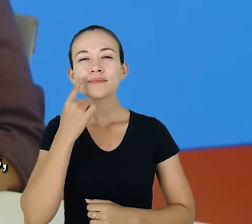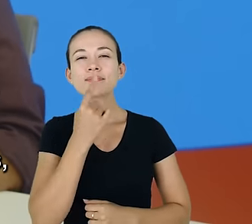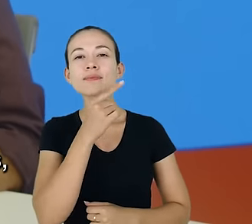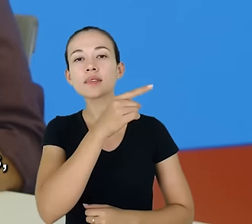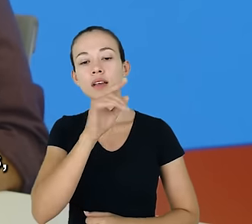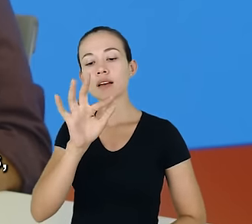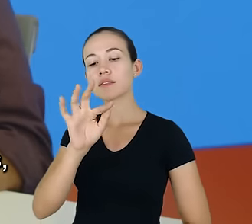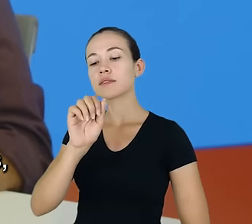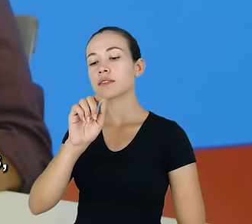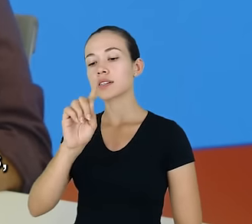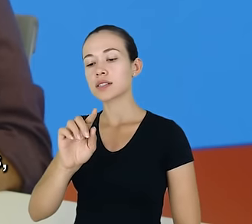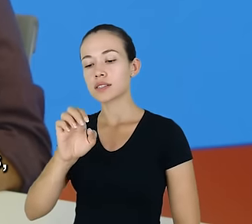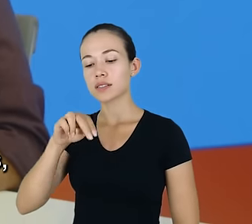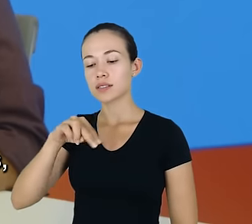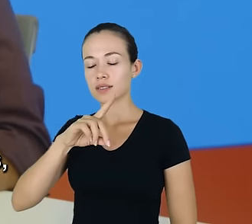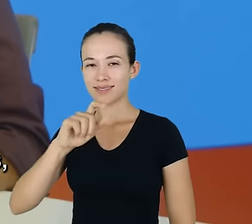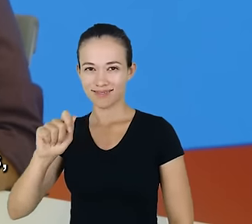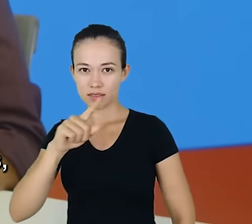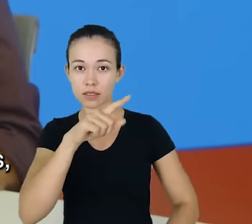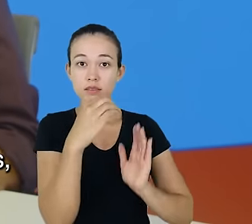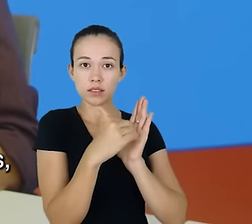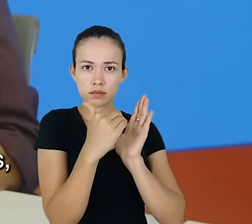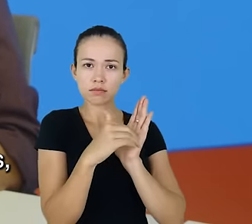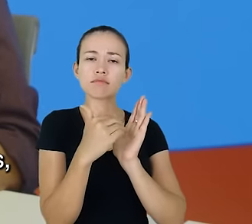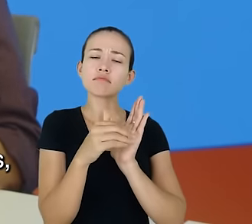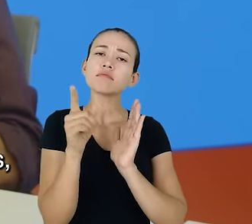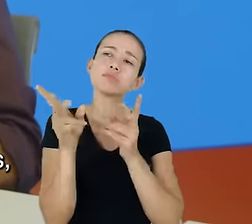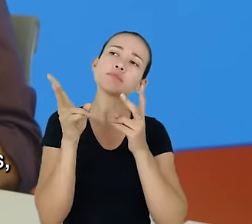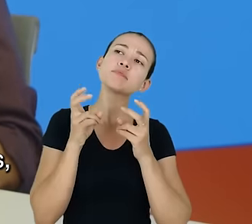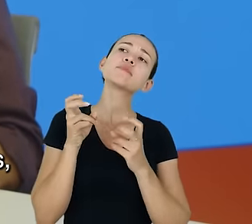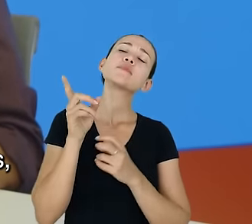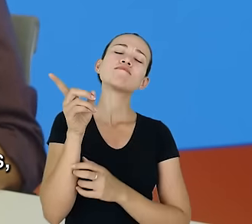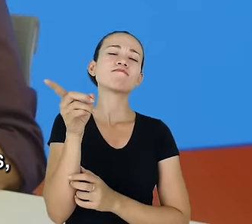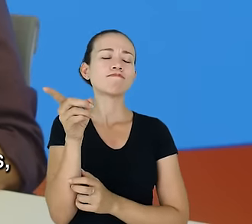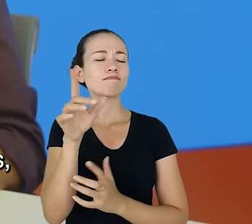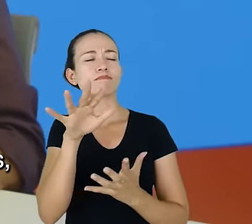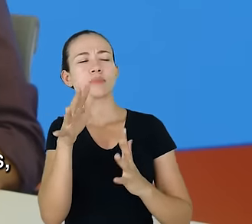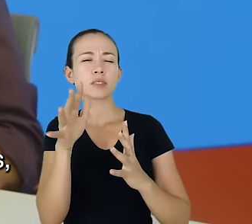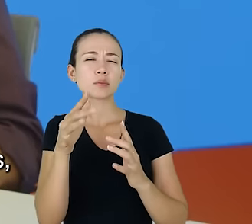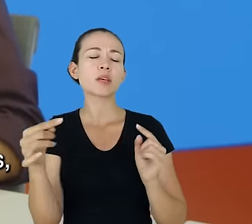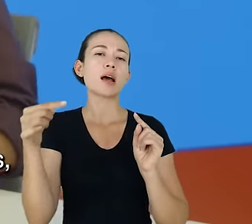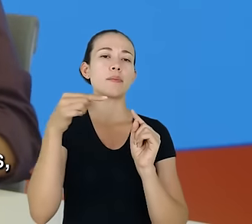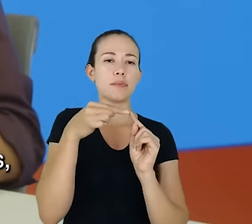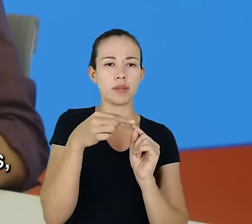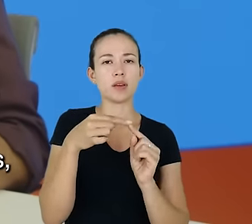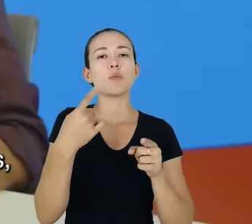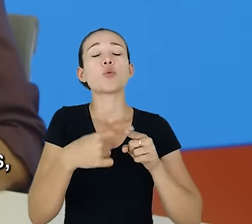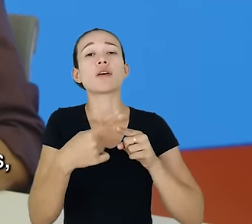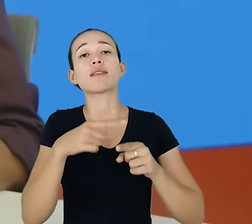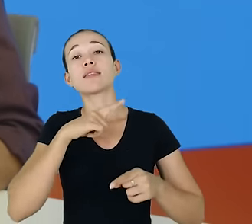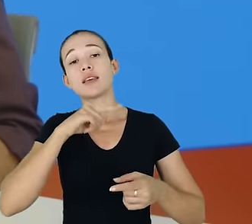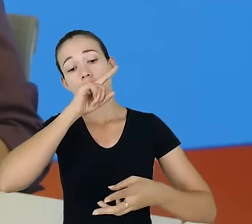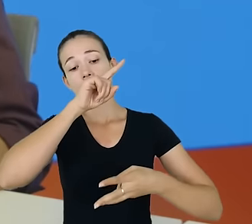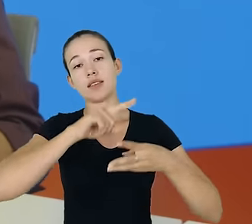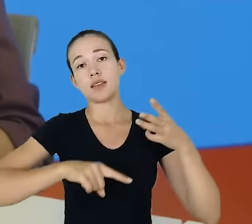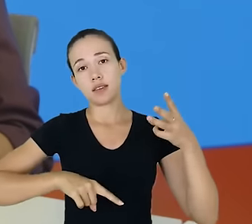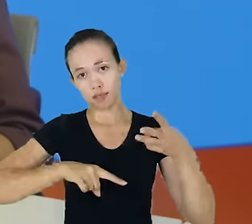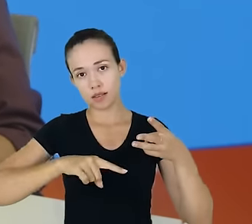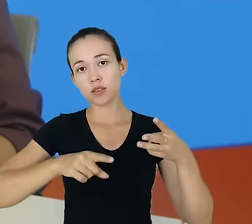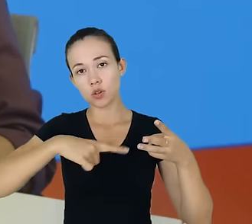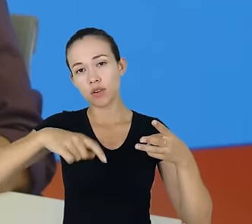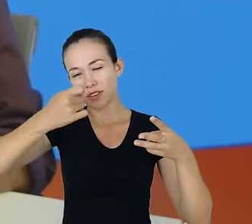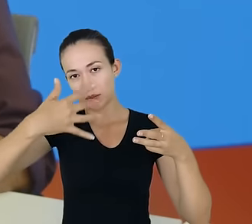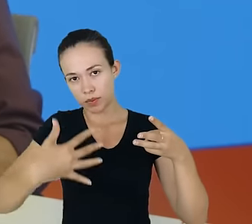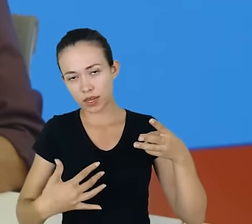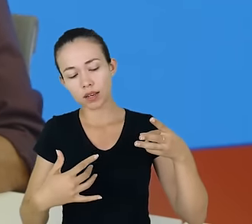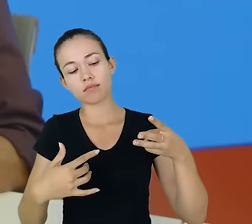fazenda nesse viés nesse entendimento porque existem duas as três formas vamos dizer assim porque a gente vai falar também do